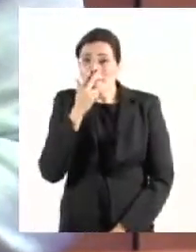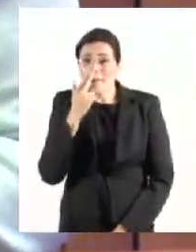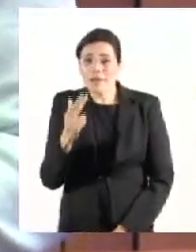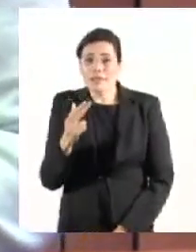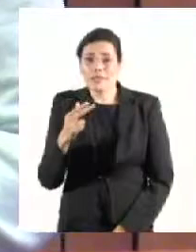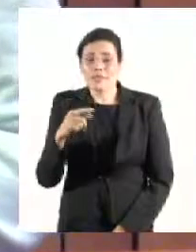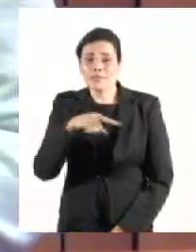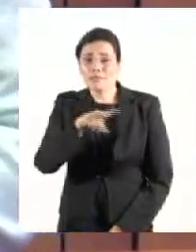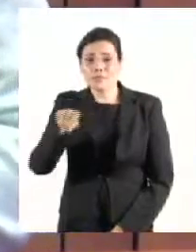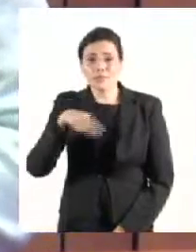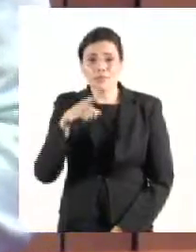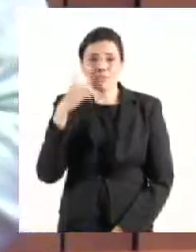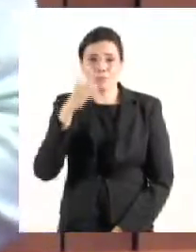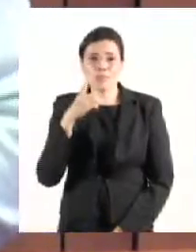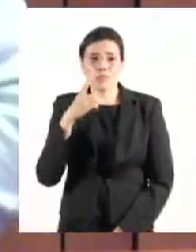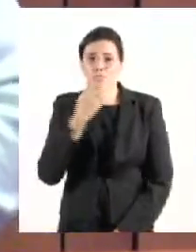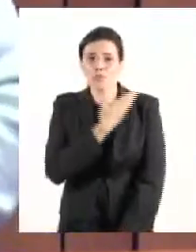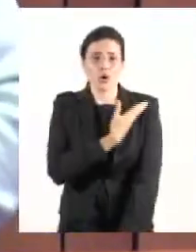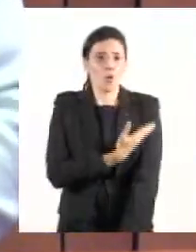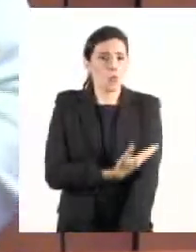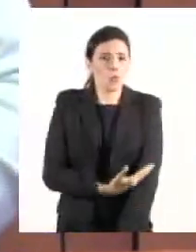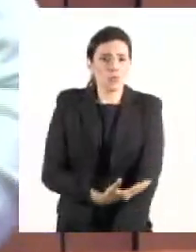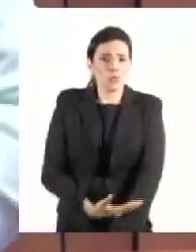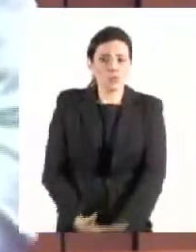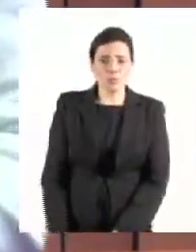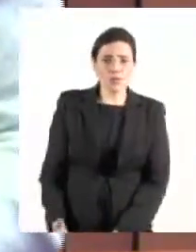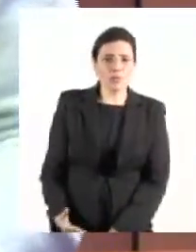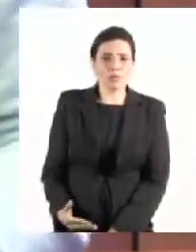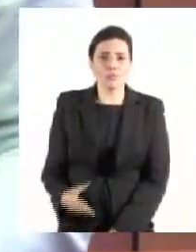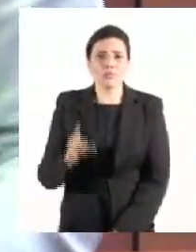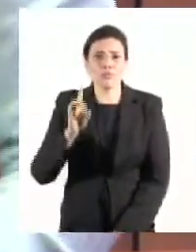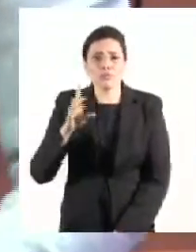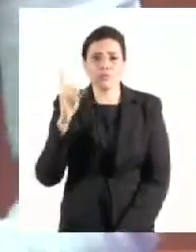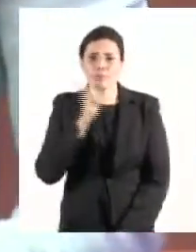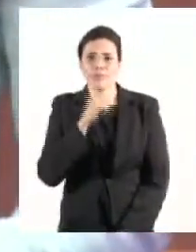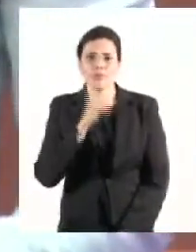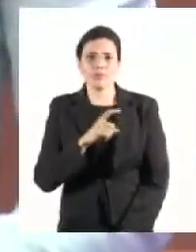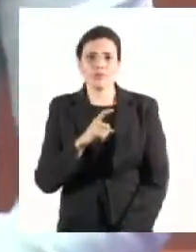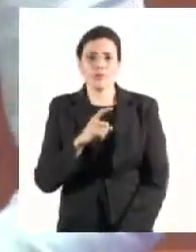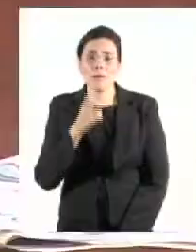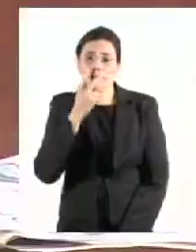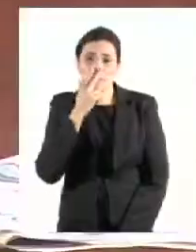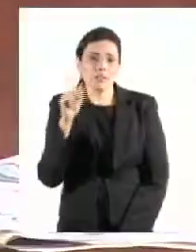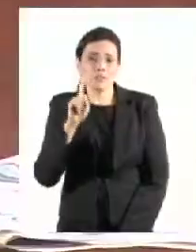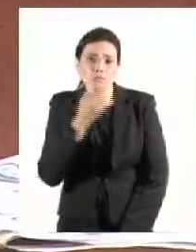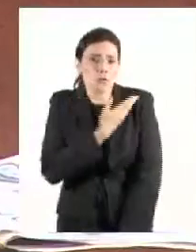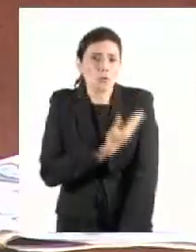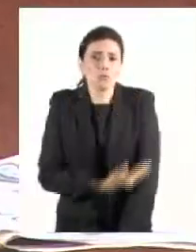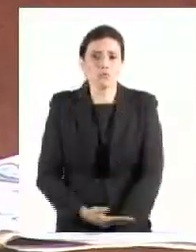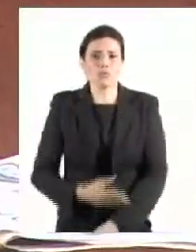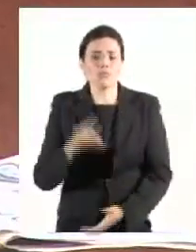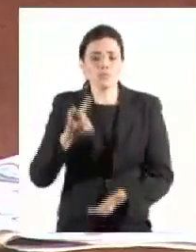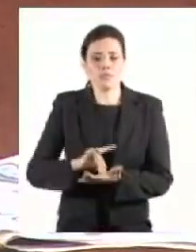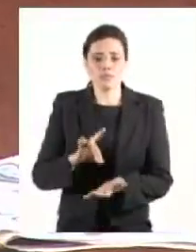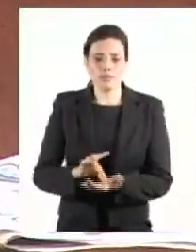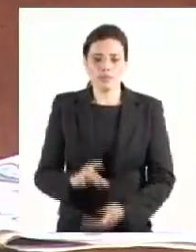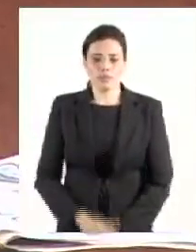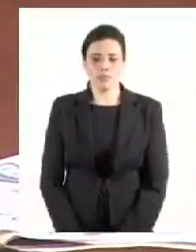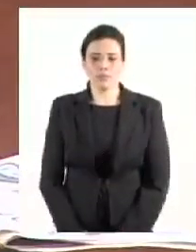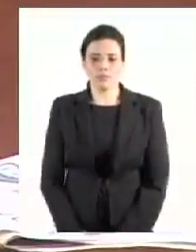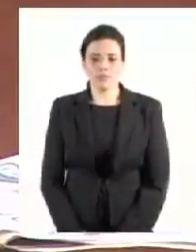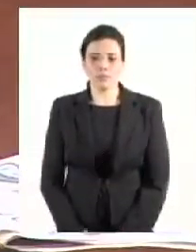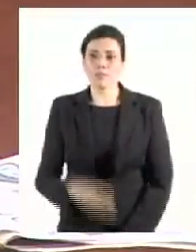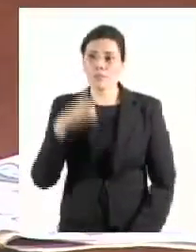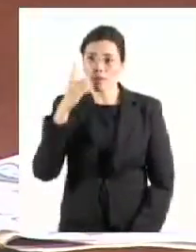O deputado Rogério, ele é a pessoa que mais fala por trás das pessoas. Ele é a pessoa que mais faz jogo duplo aqui